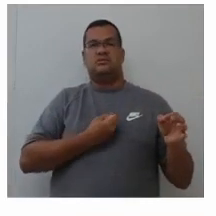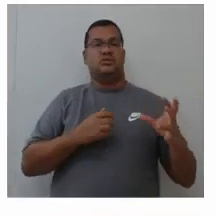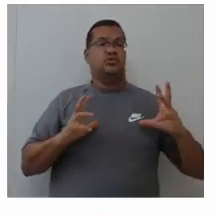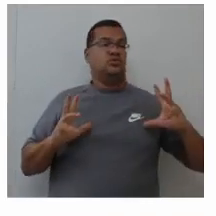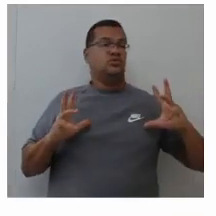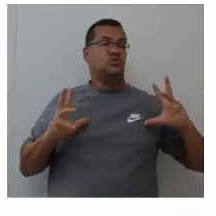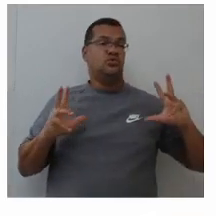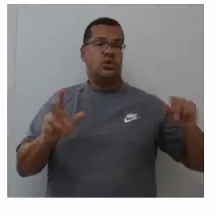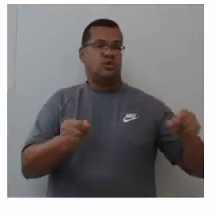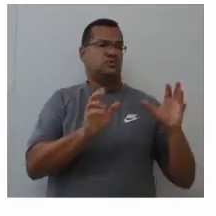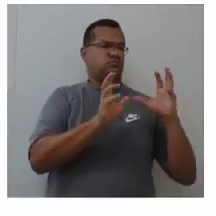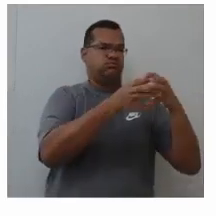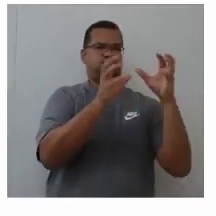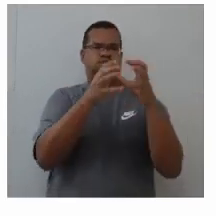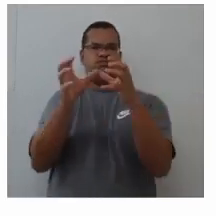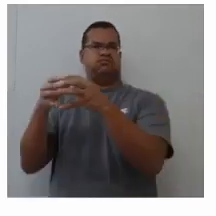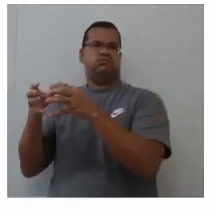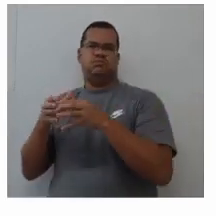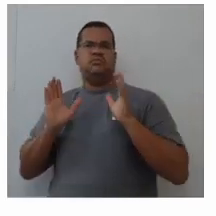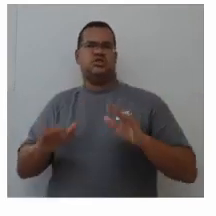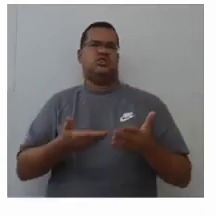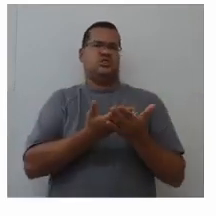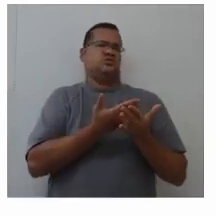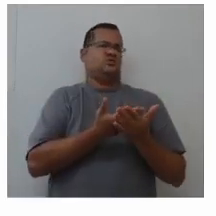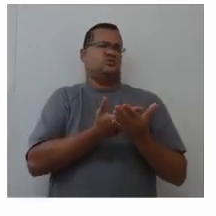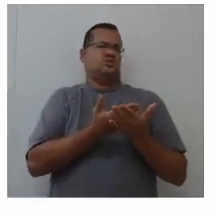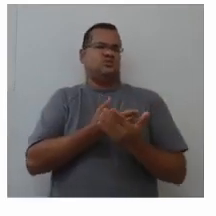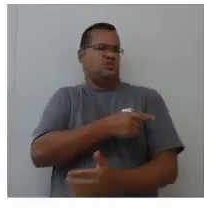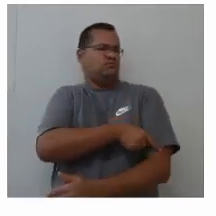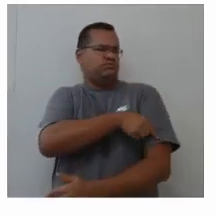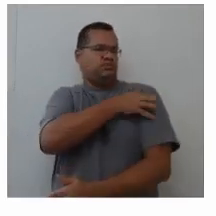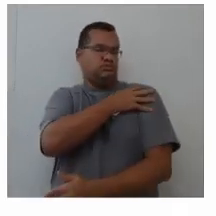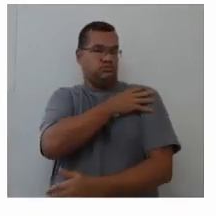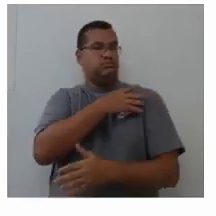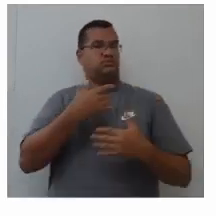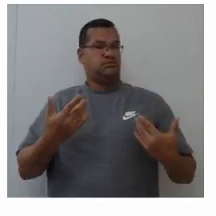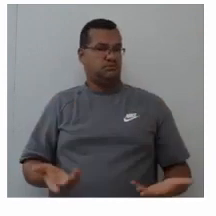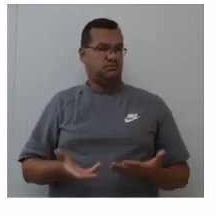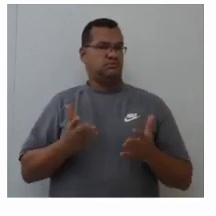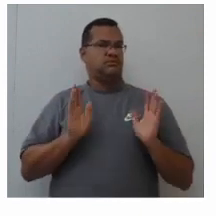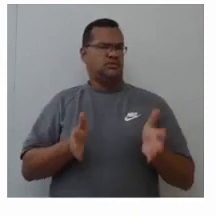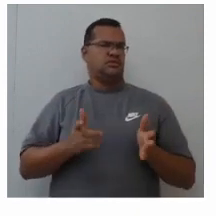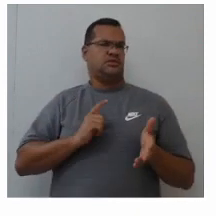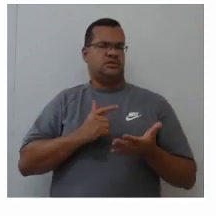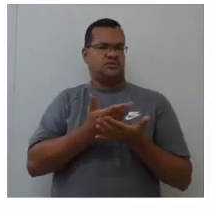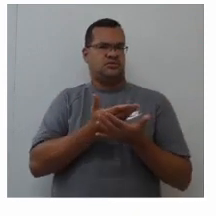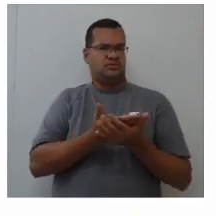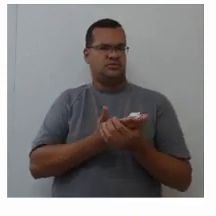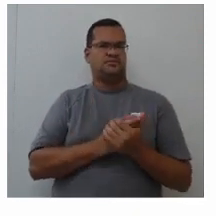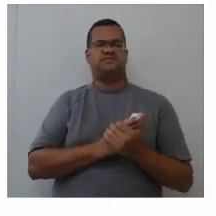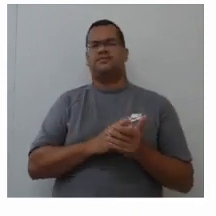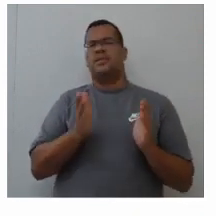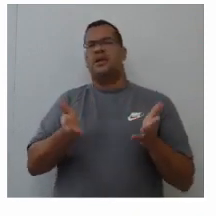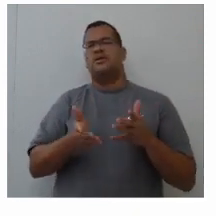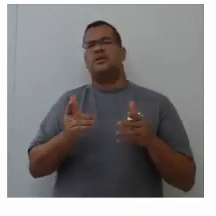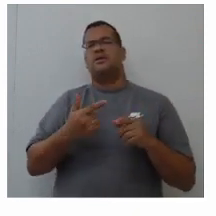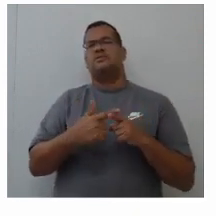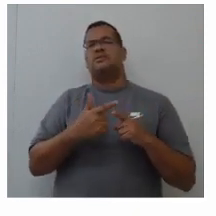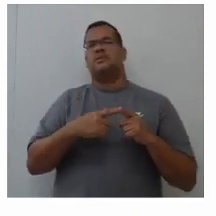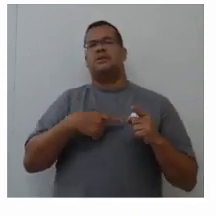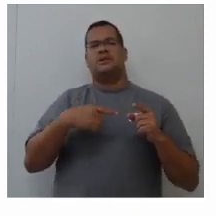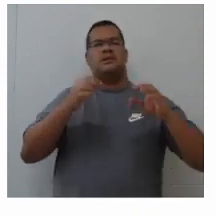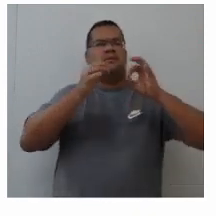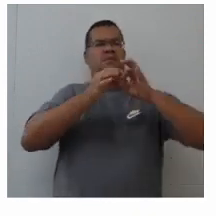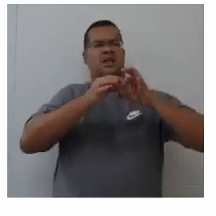os conjuntos vistos anteriormente. Então você pode sacar aí, tá bom? E aí a gente podia encher essa